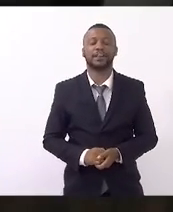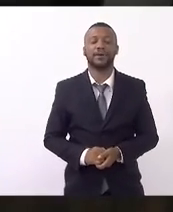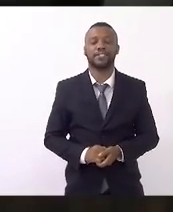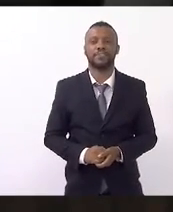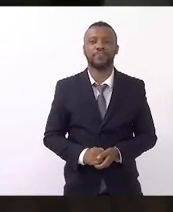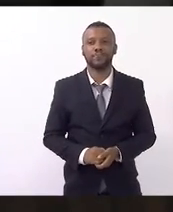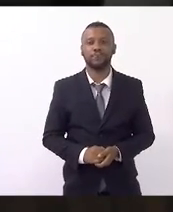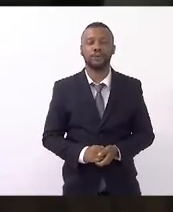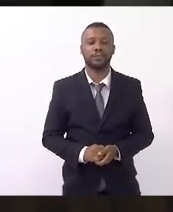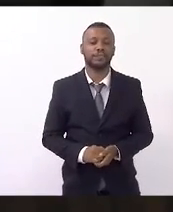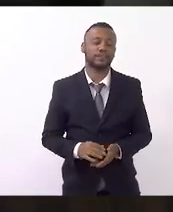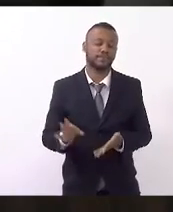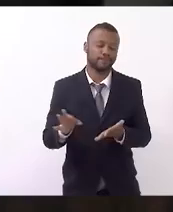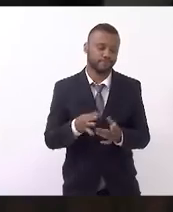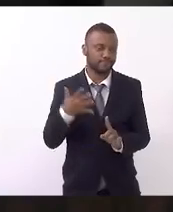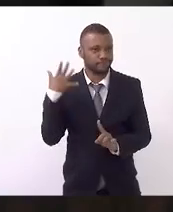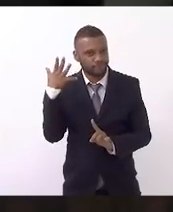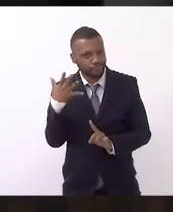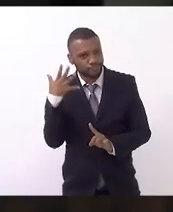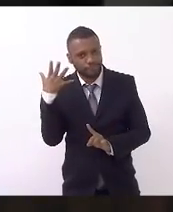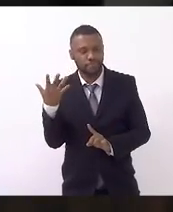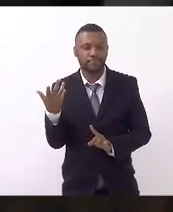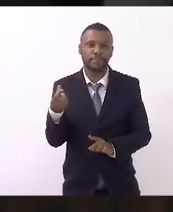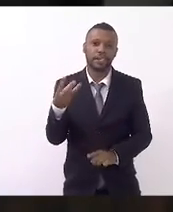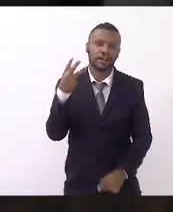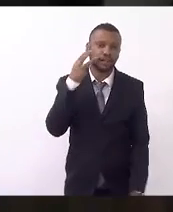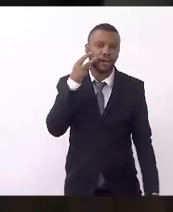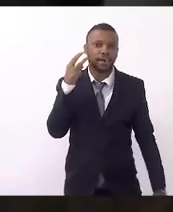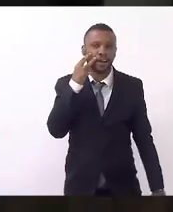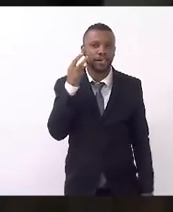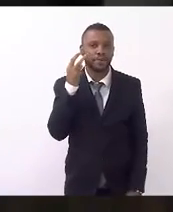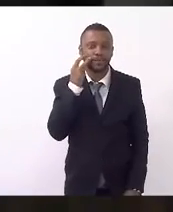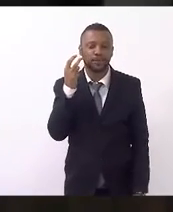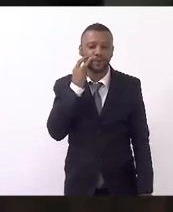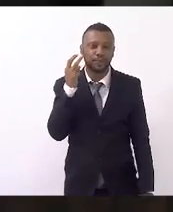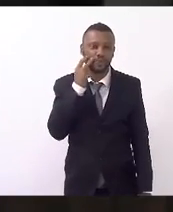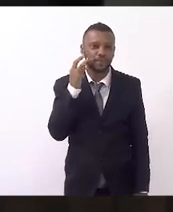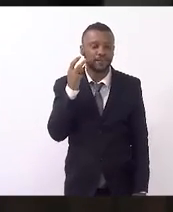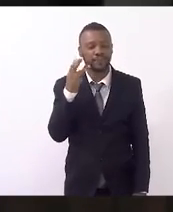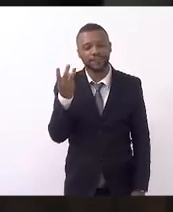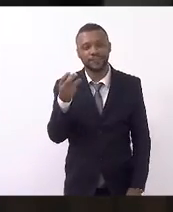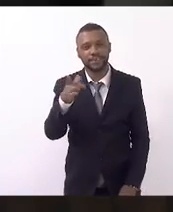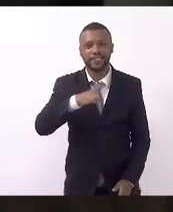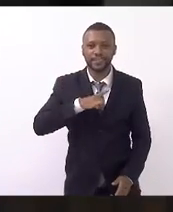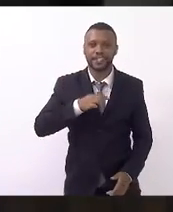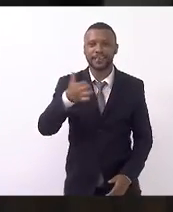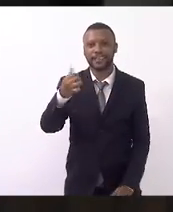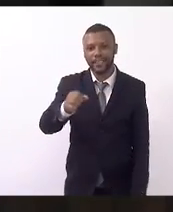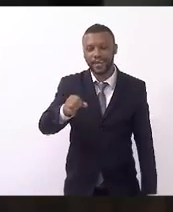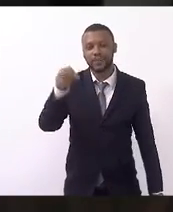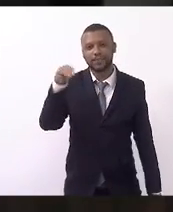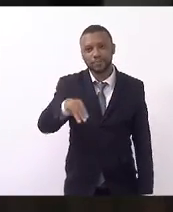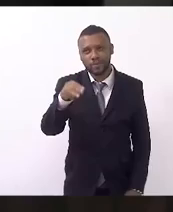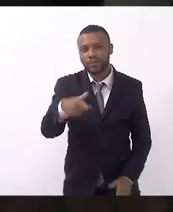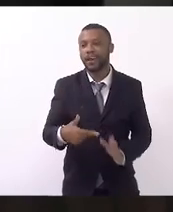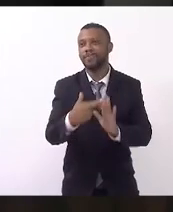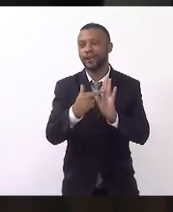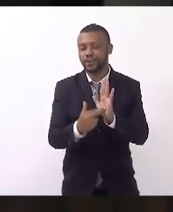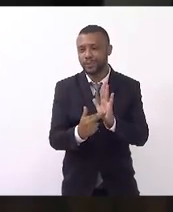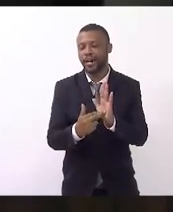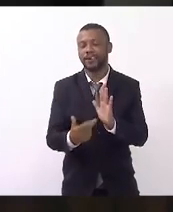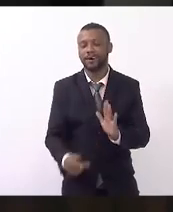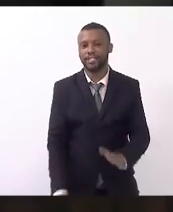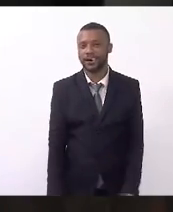Próximo orador inscrito, nobre deputado Valdec Carneiro. Vossa Excelência dispõe de 10 minutos